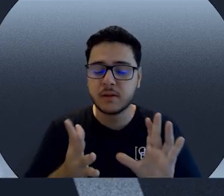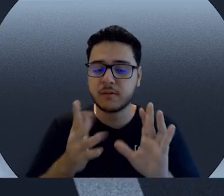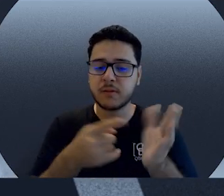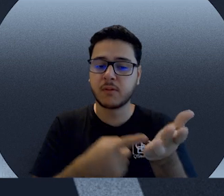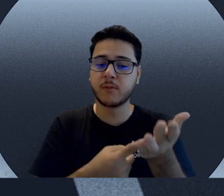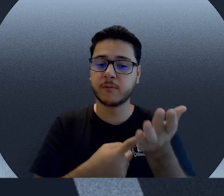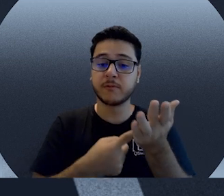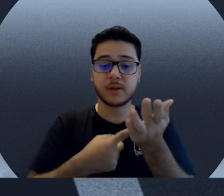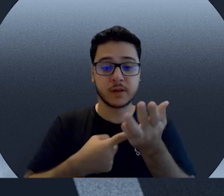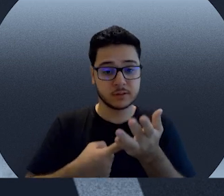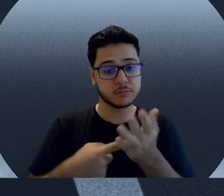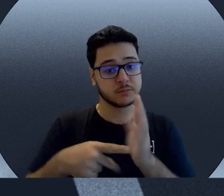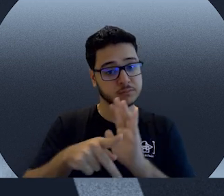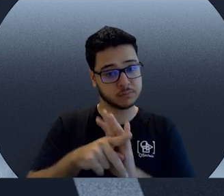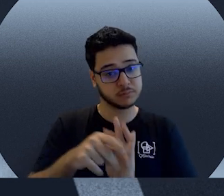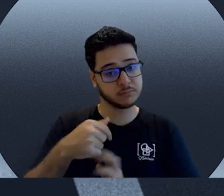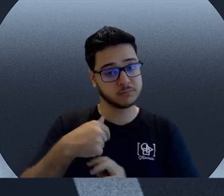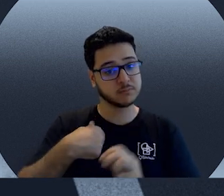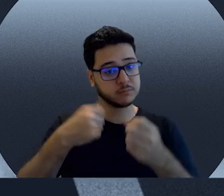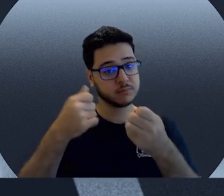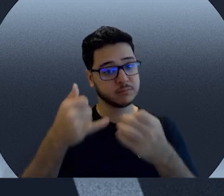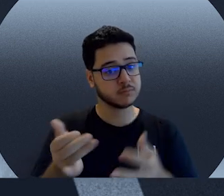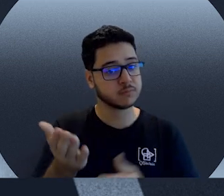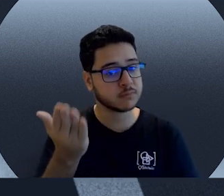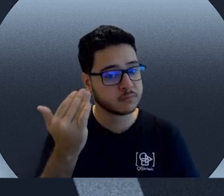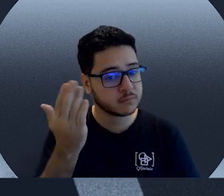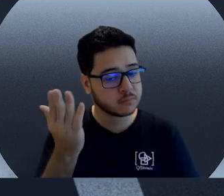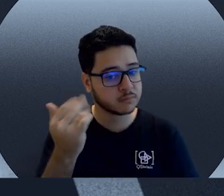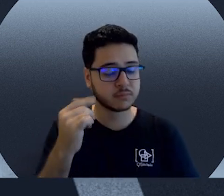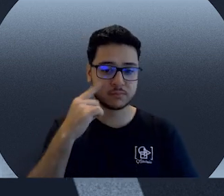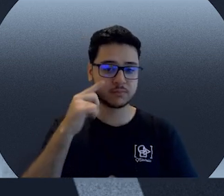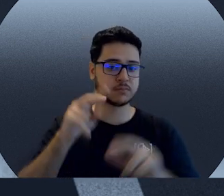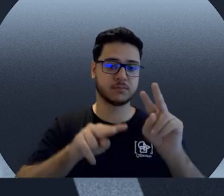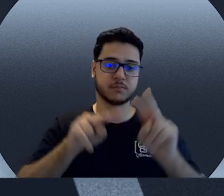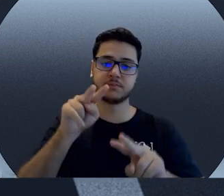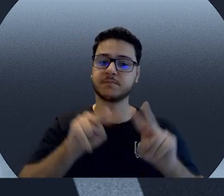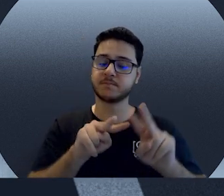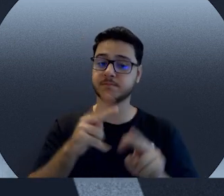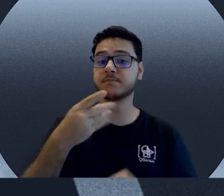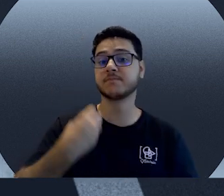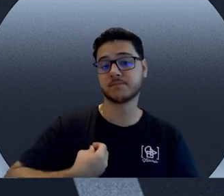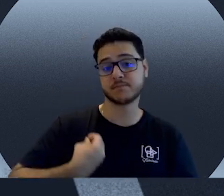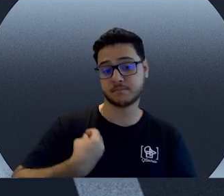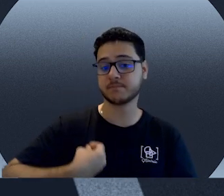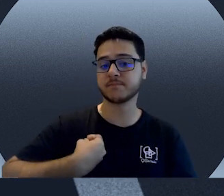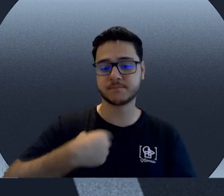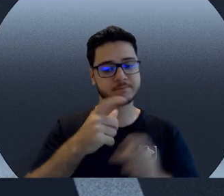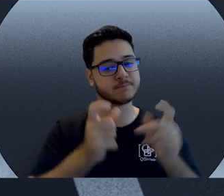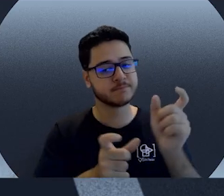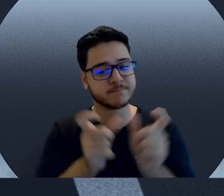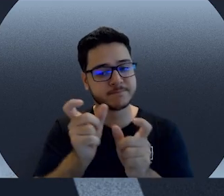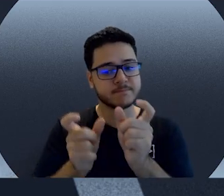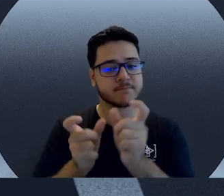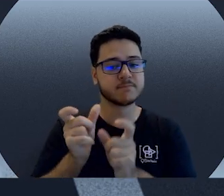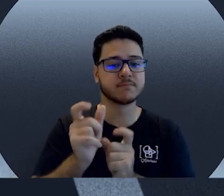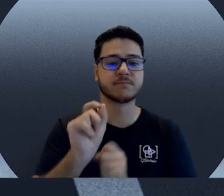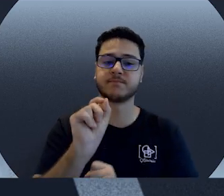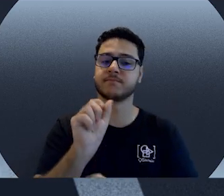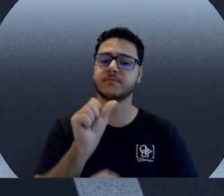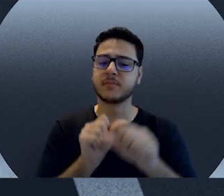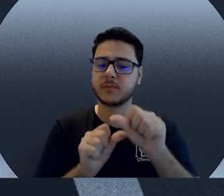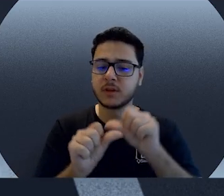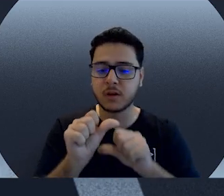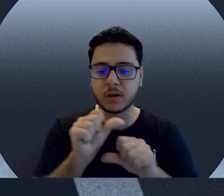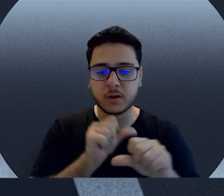mais convidativa, como eu já disse anteriormente, a interpretação e a participação do público. E é isso que torna ela,